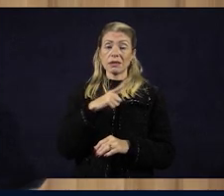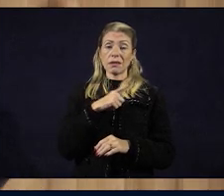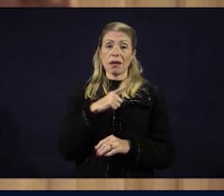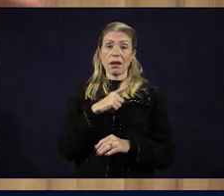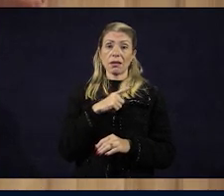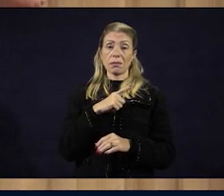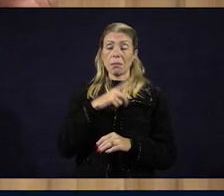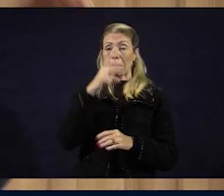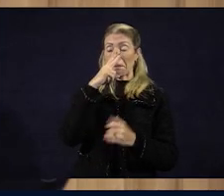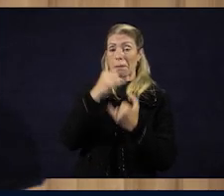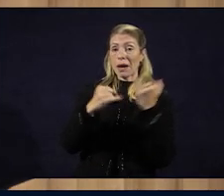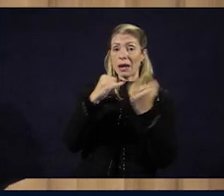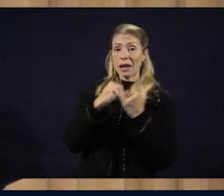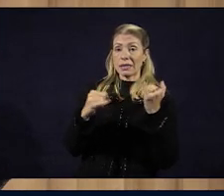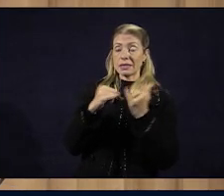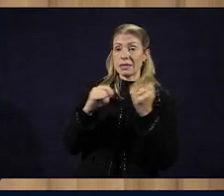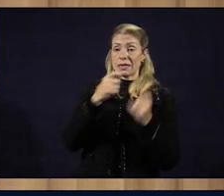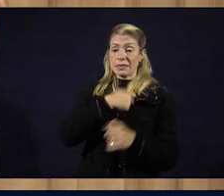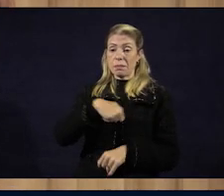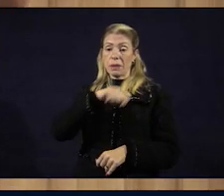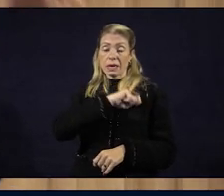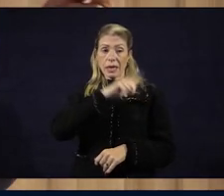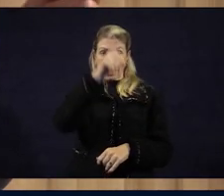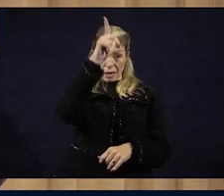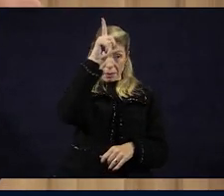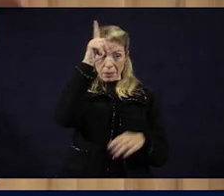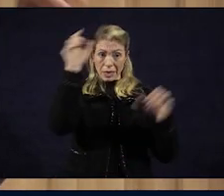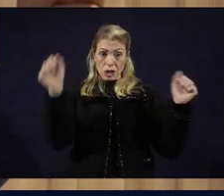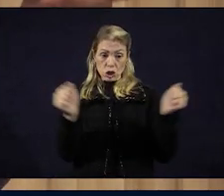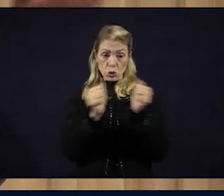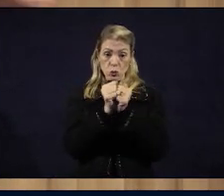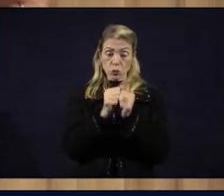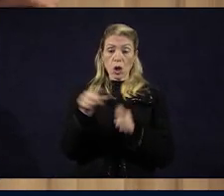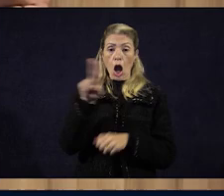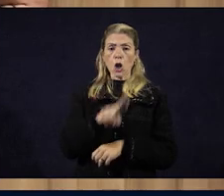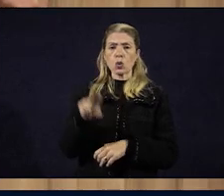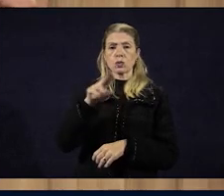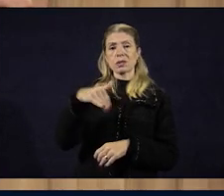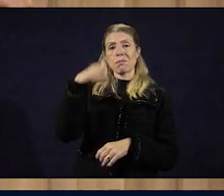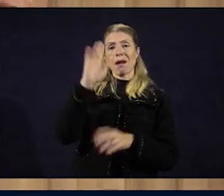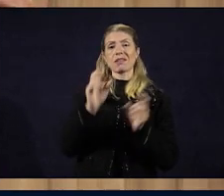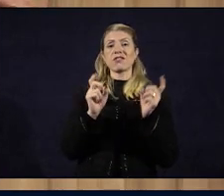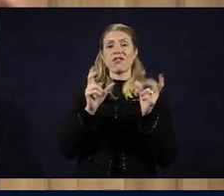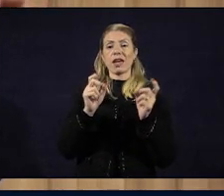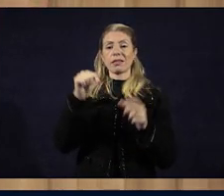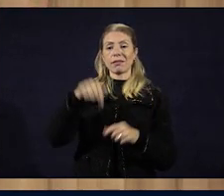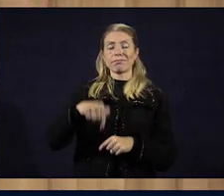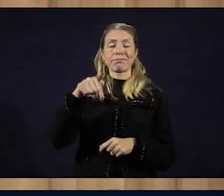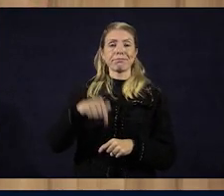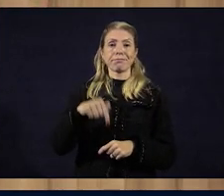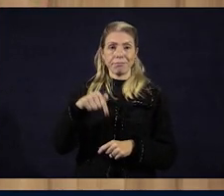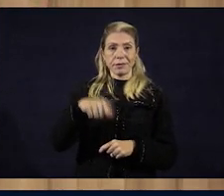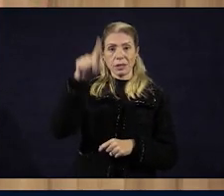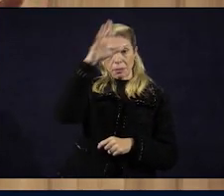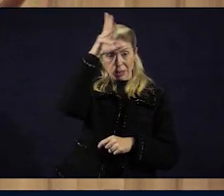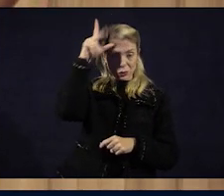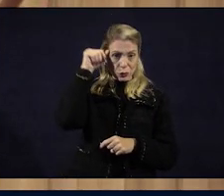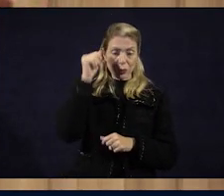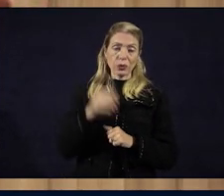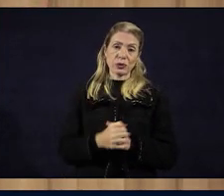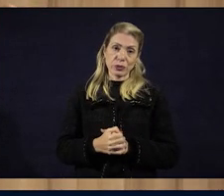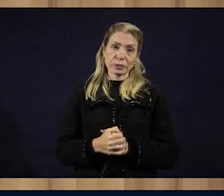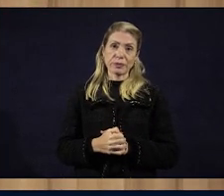tem 300 quilômetros. Vamos botar mais 700 quilômetros de ferrovia lá, 1.000 quilômetros, para reduzir essa distância que é feita hoje via